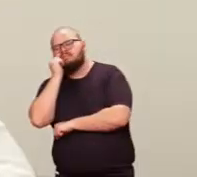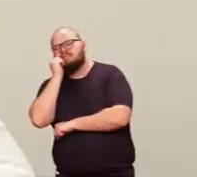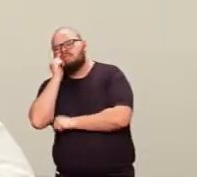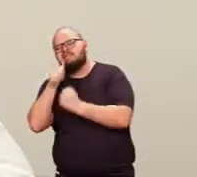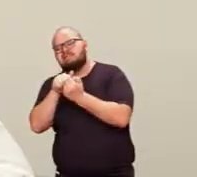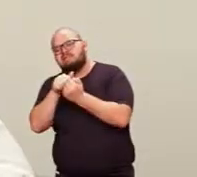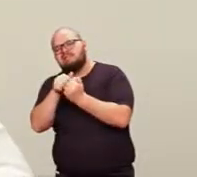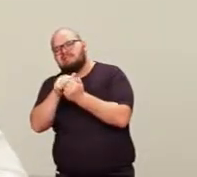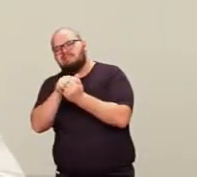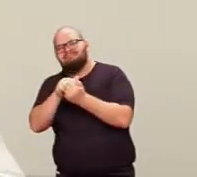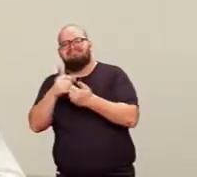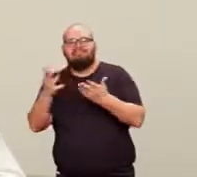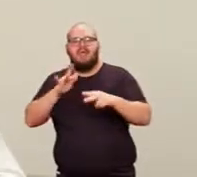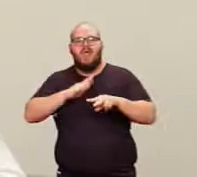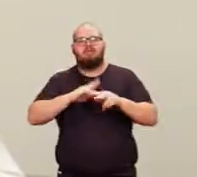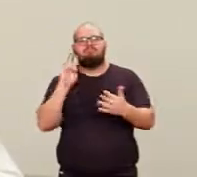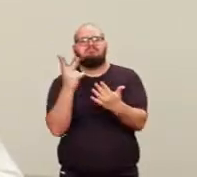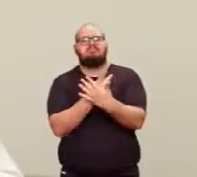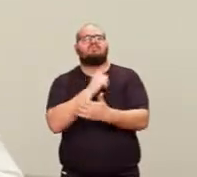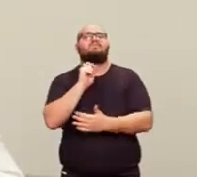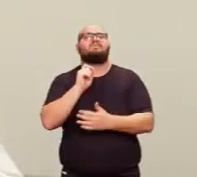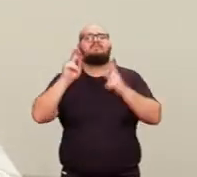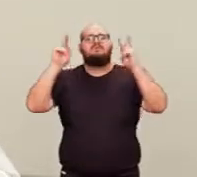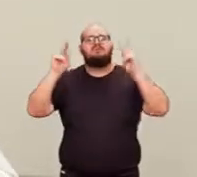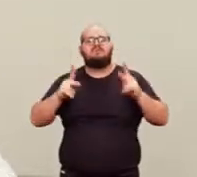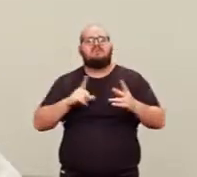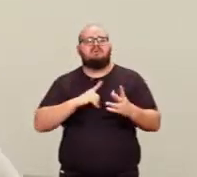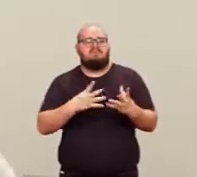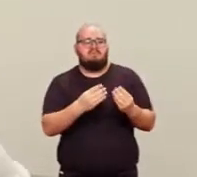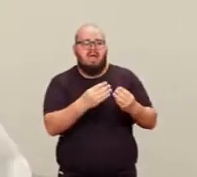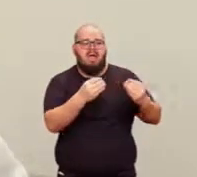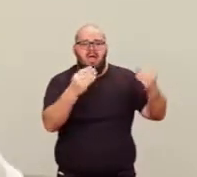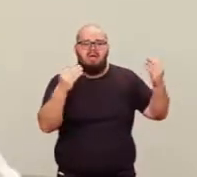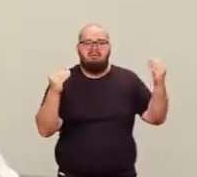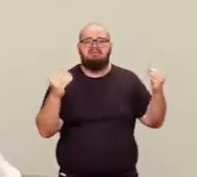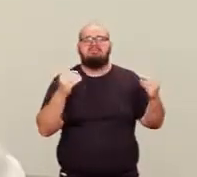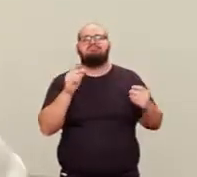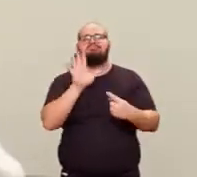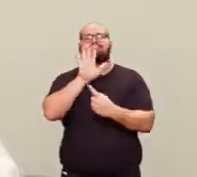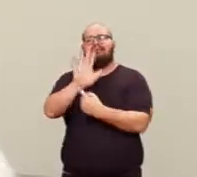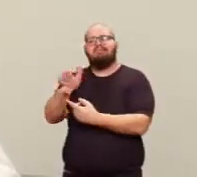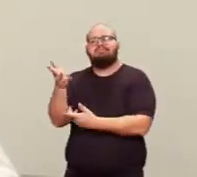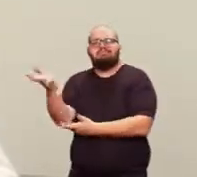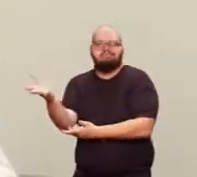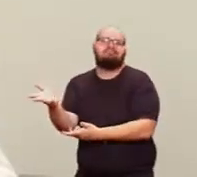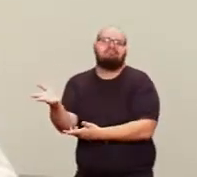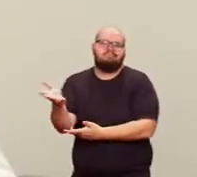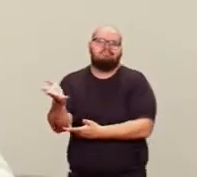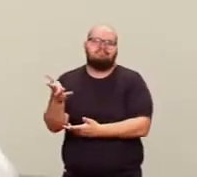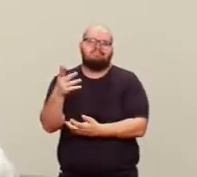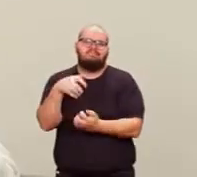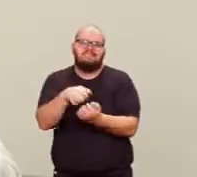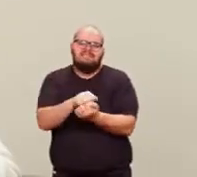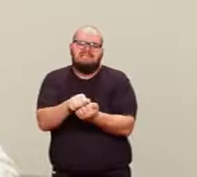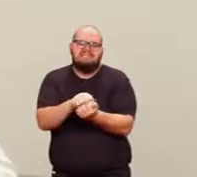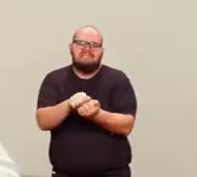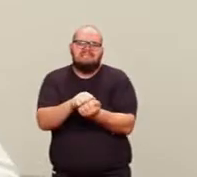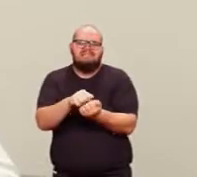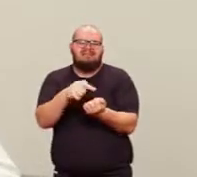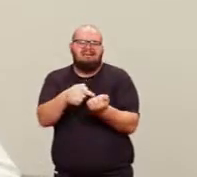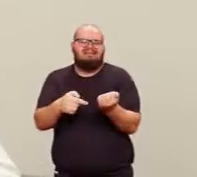dia também. Então, o que acontece? O paciente, cada vez mais pacientes apresentam isso. Essa